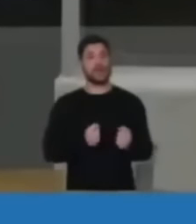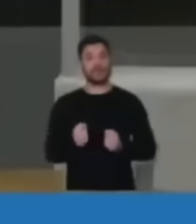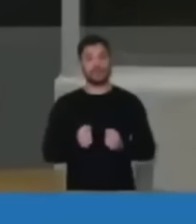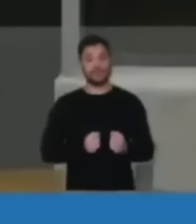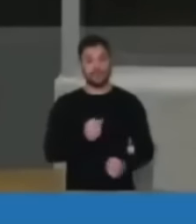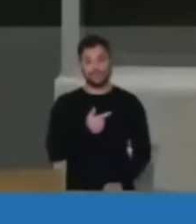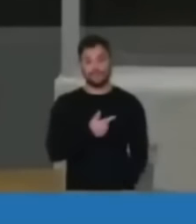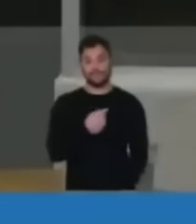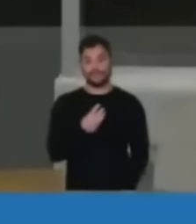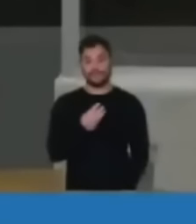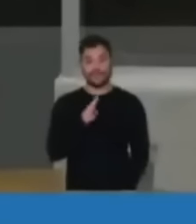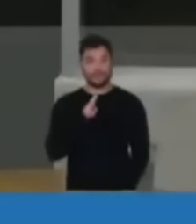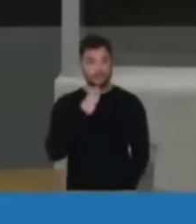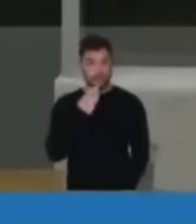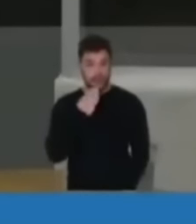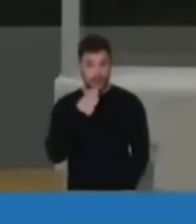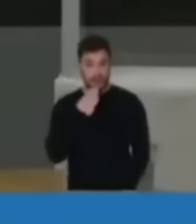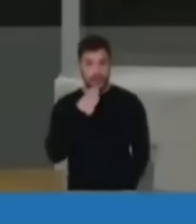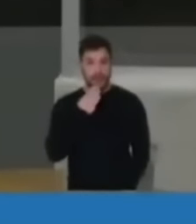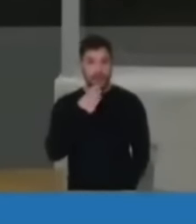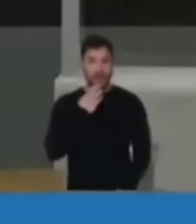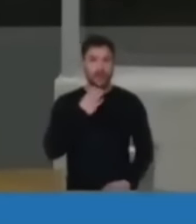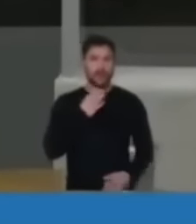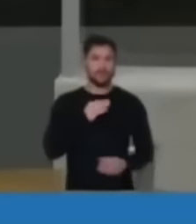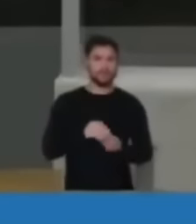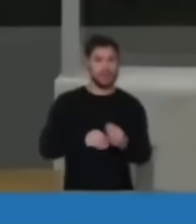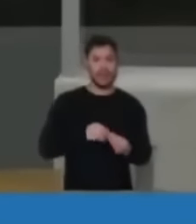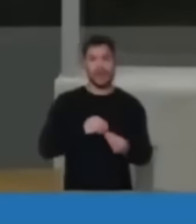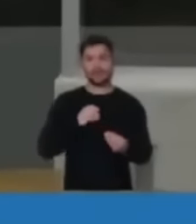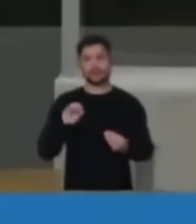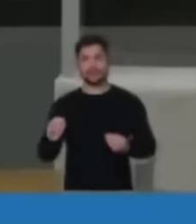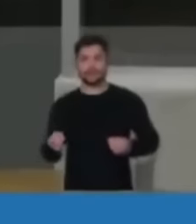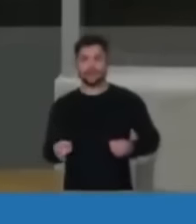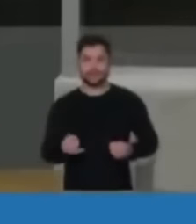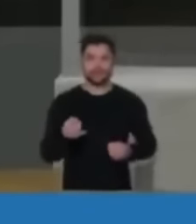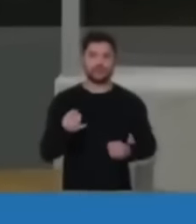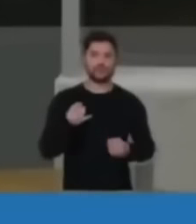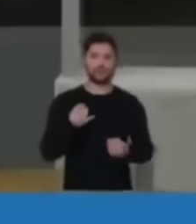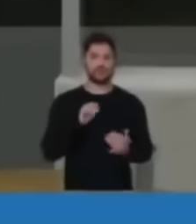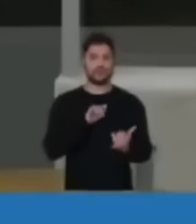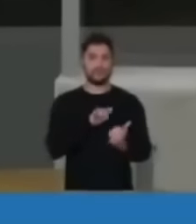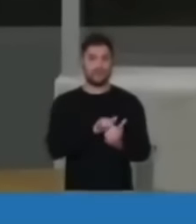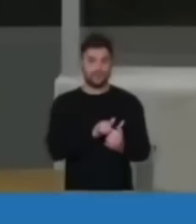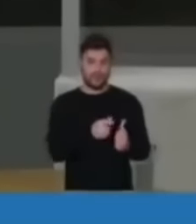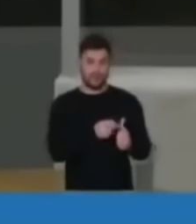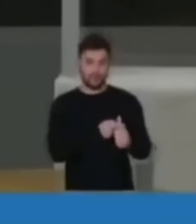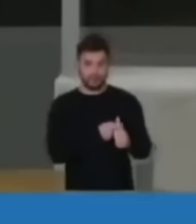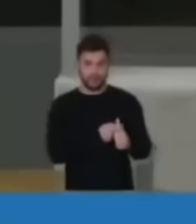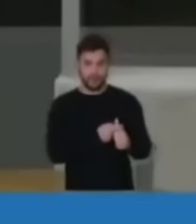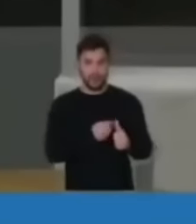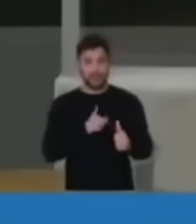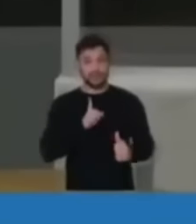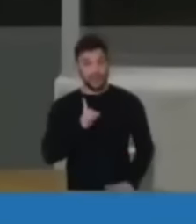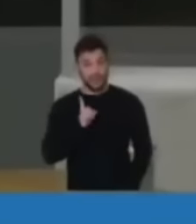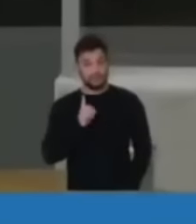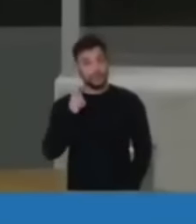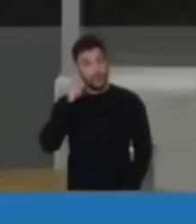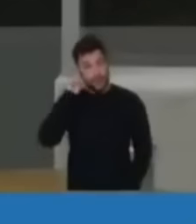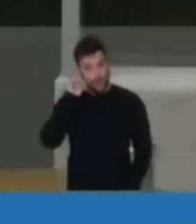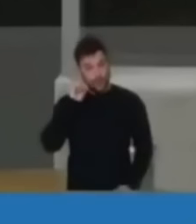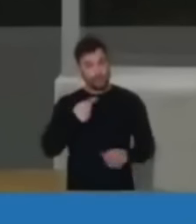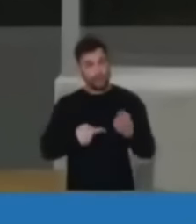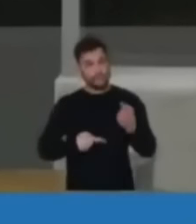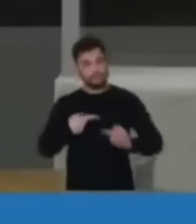de amortização. É um começo apenas. Então, se estabeleceu um grande debate em que